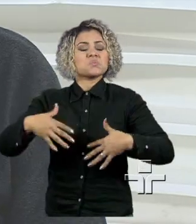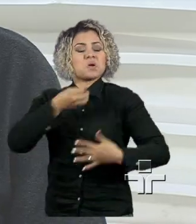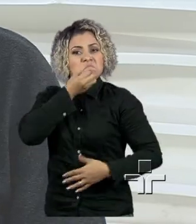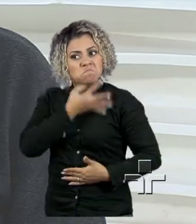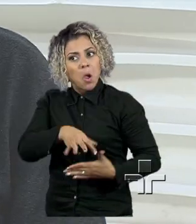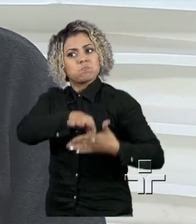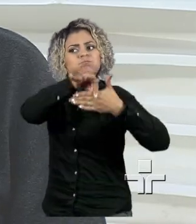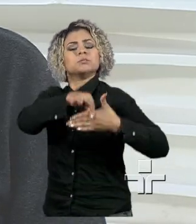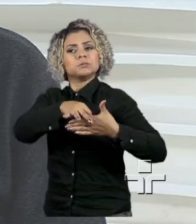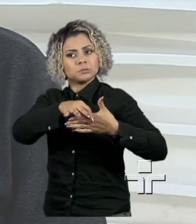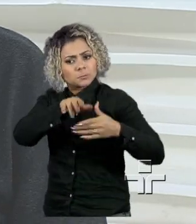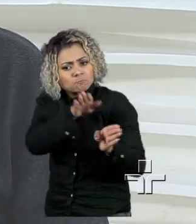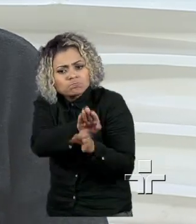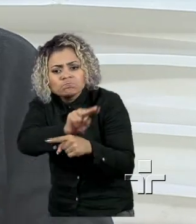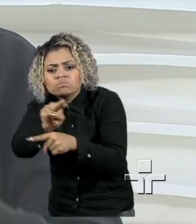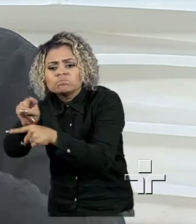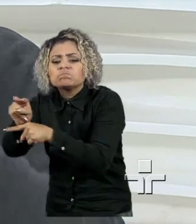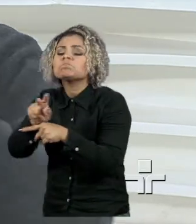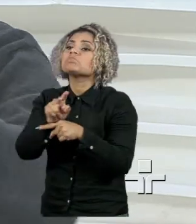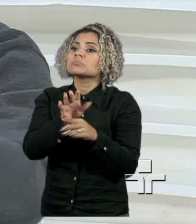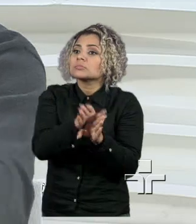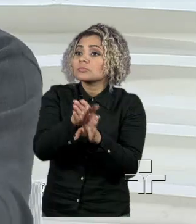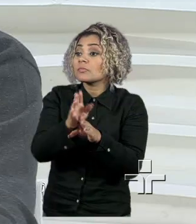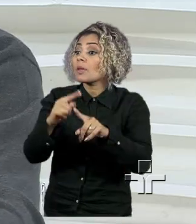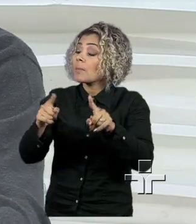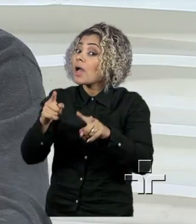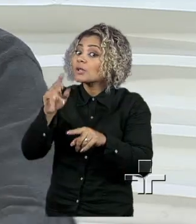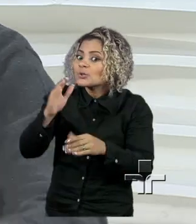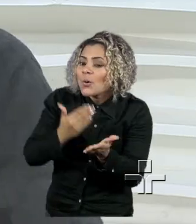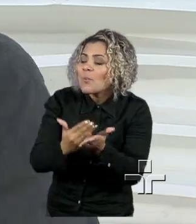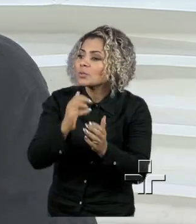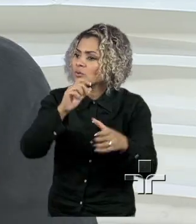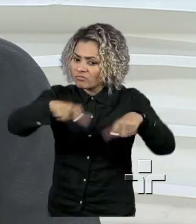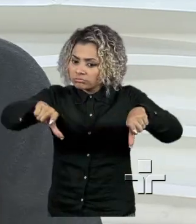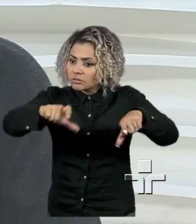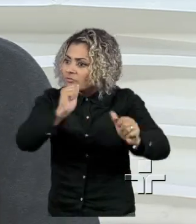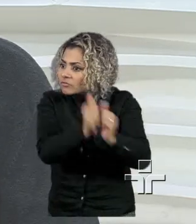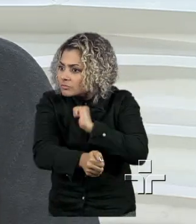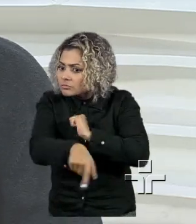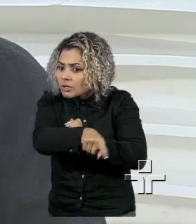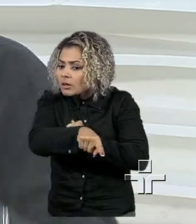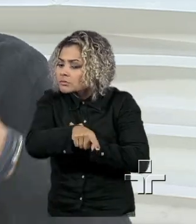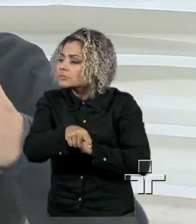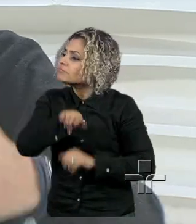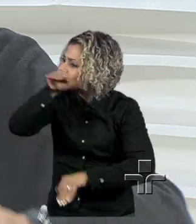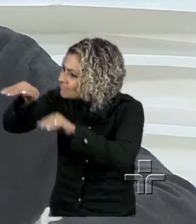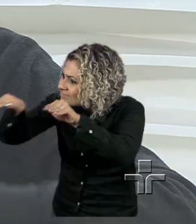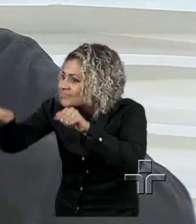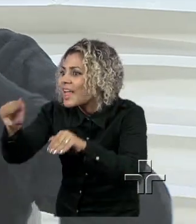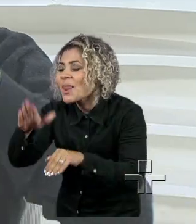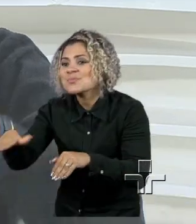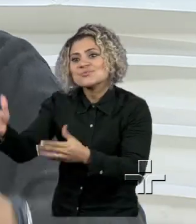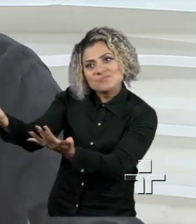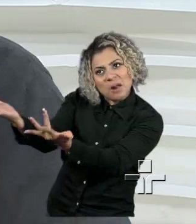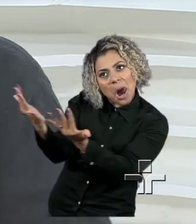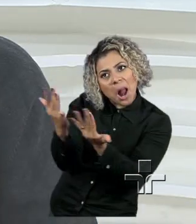importantes. Então, nós começamos a usar a quadra poliesportiva para essas crianças. E aí, o negócio começou a